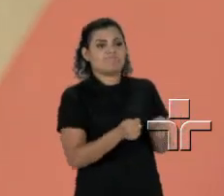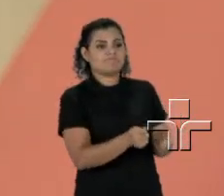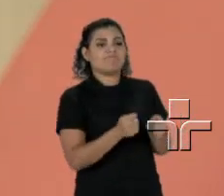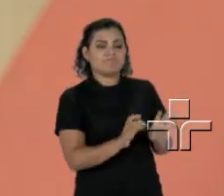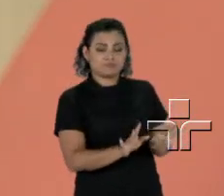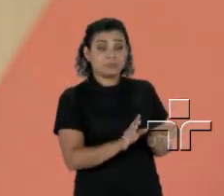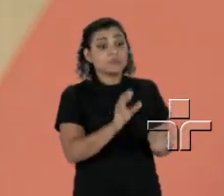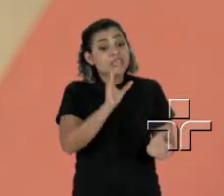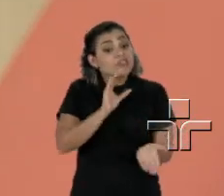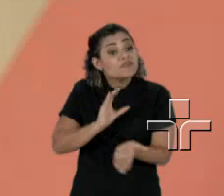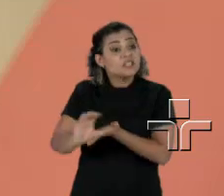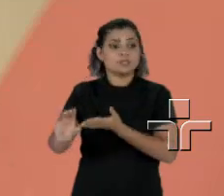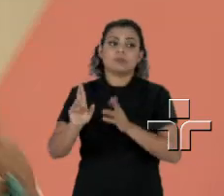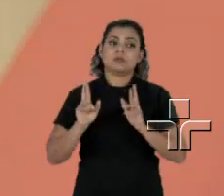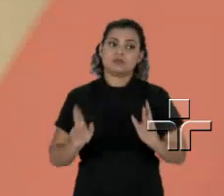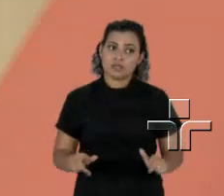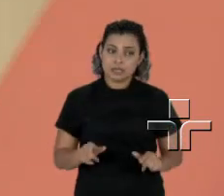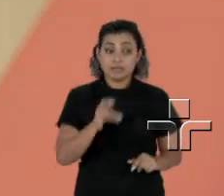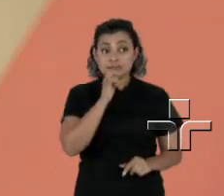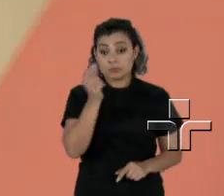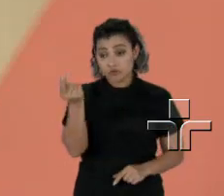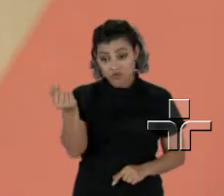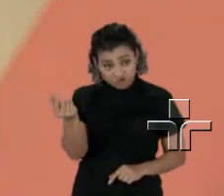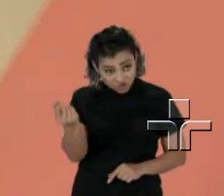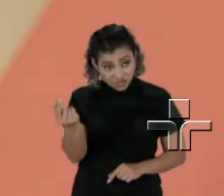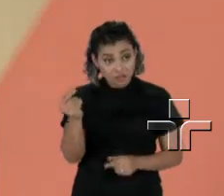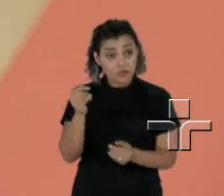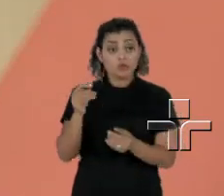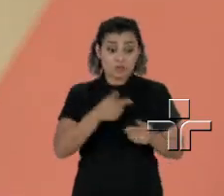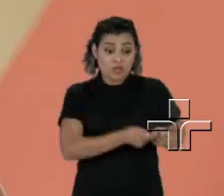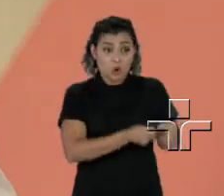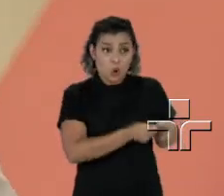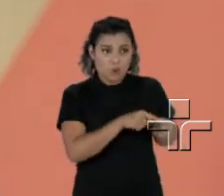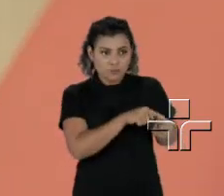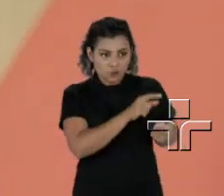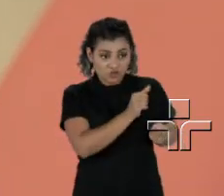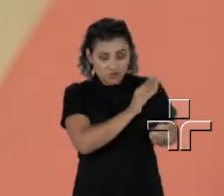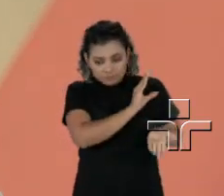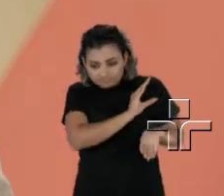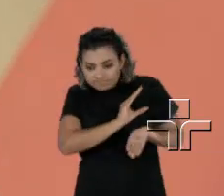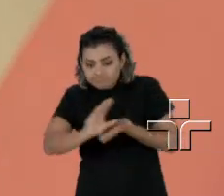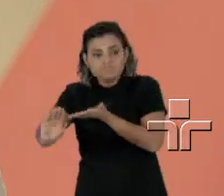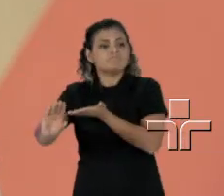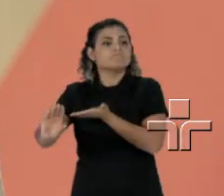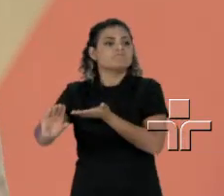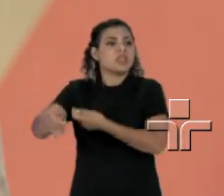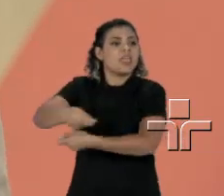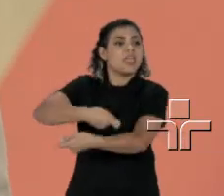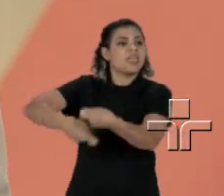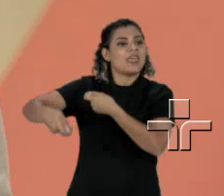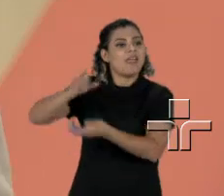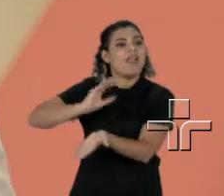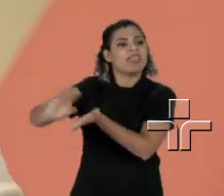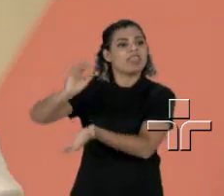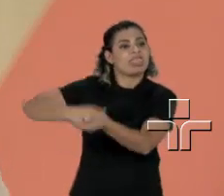investir é você pegar esse dinheiro que você poupou e de fato fazer com que ele trabalha pra você e aí você está investindo